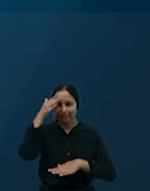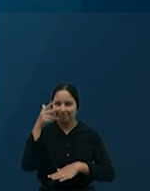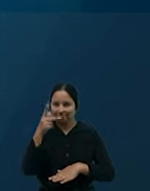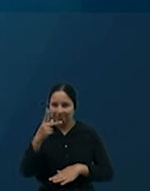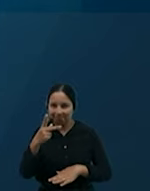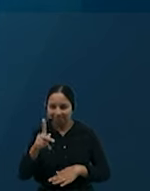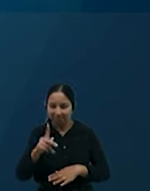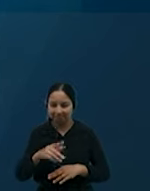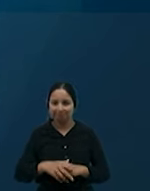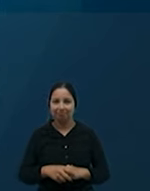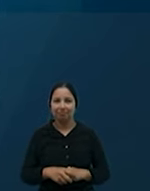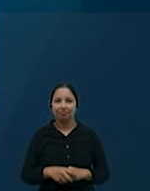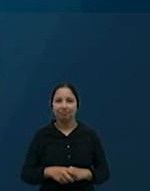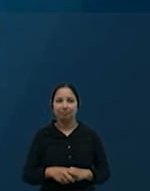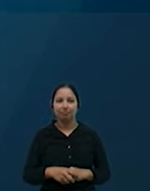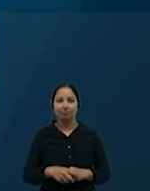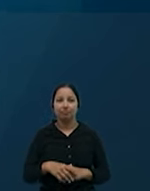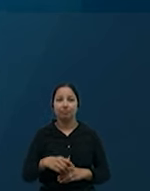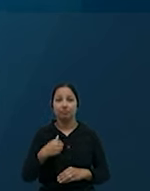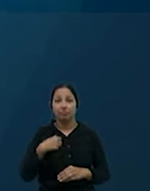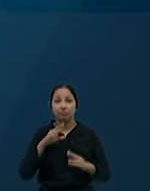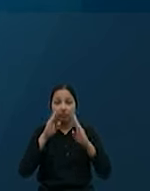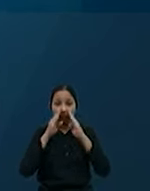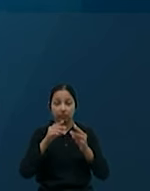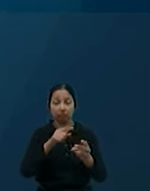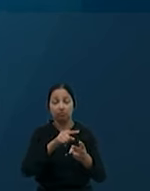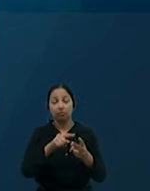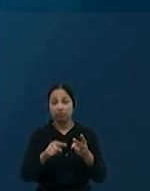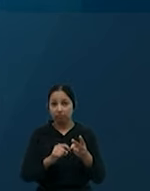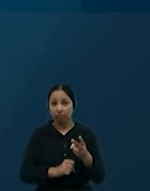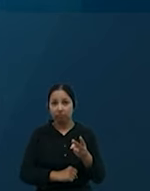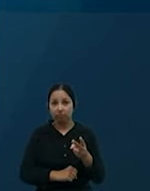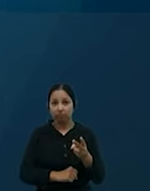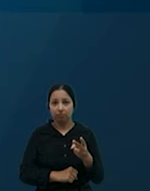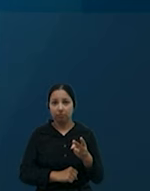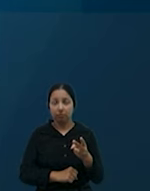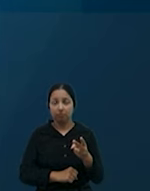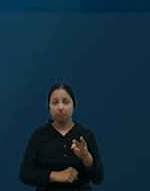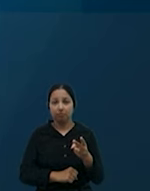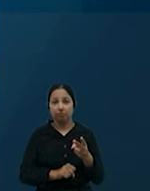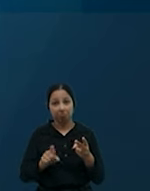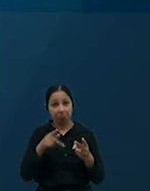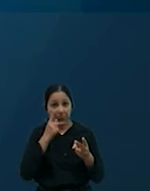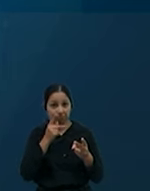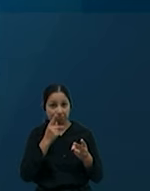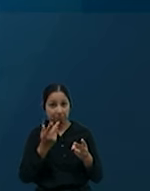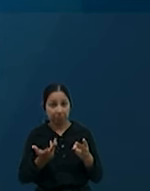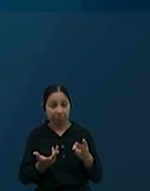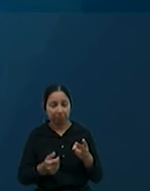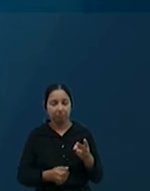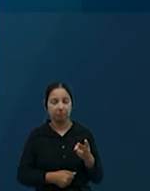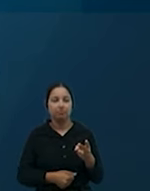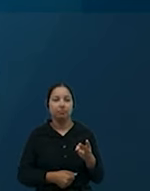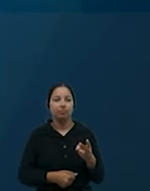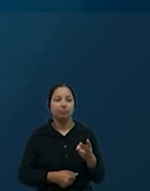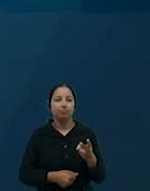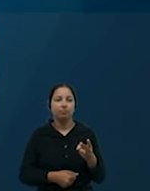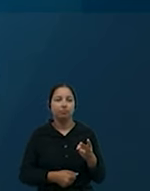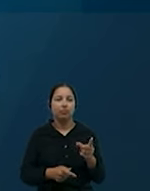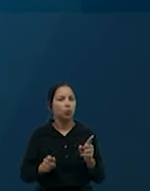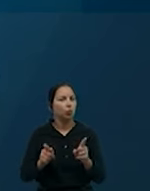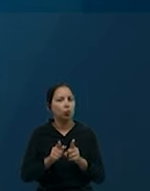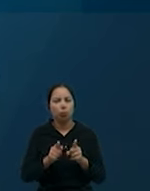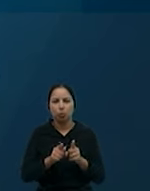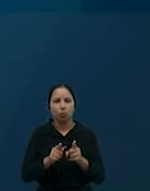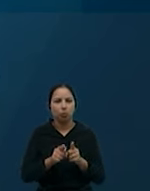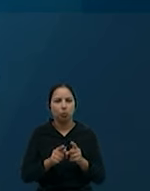me deter nos dois tópicos que foram apresentados e que, no caso, então, eu irei fazer uma brevíssima exposição e, na